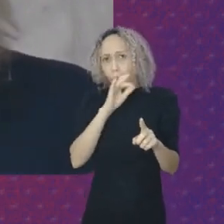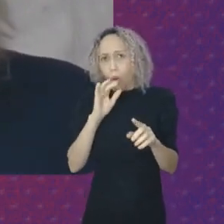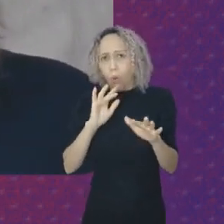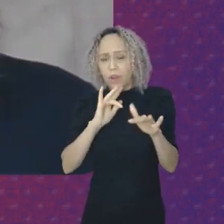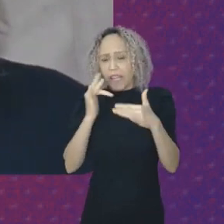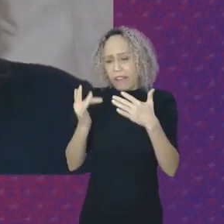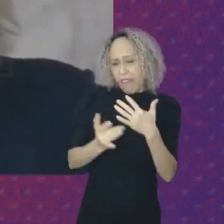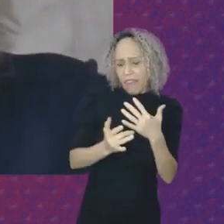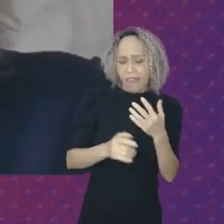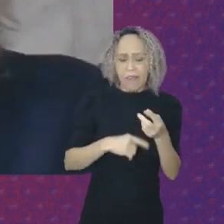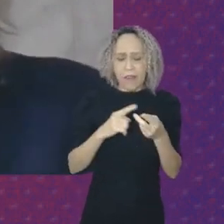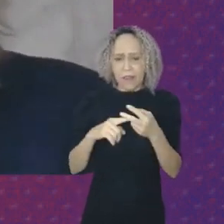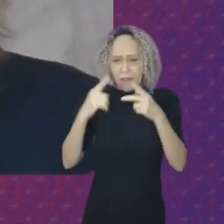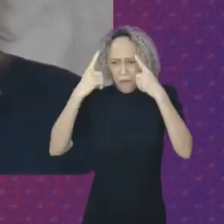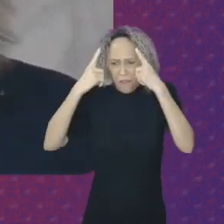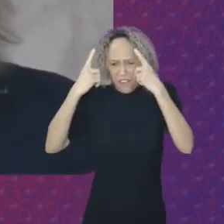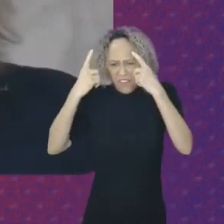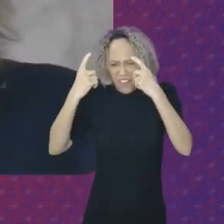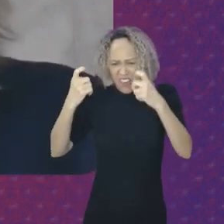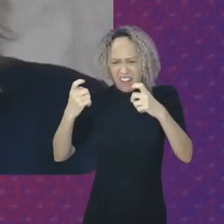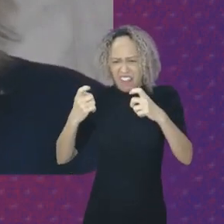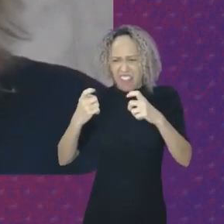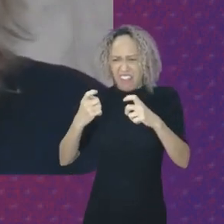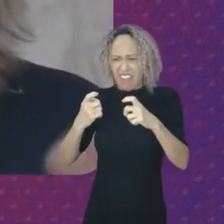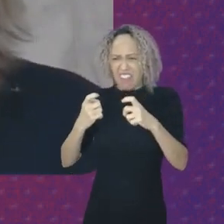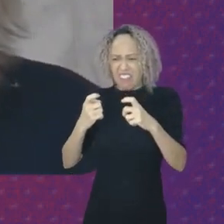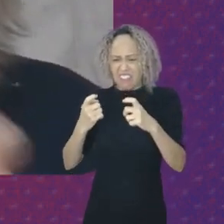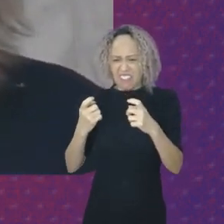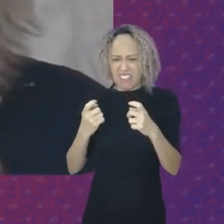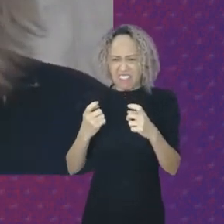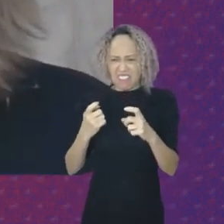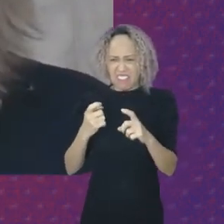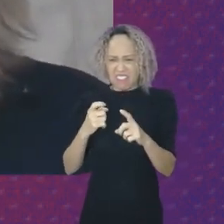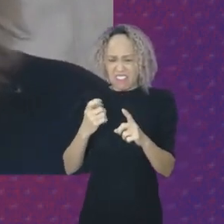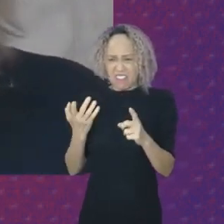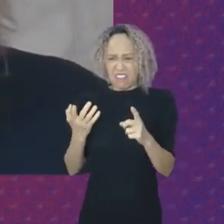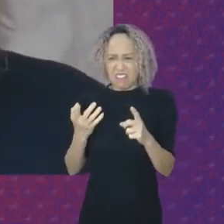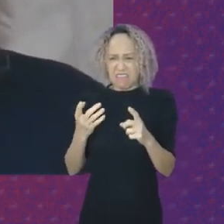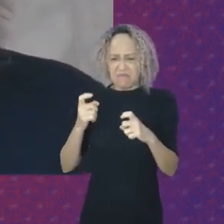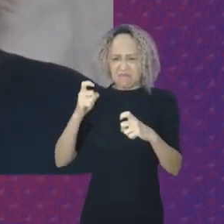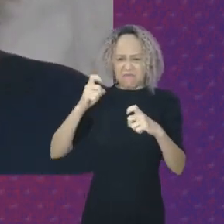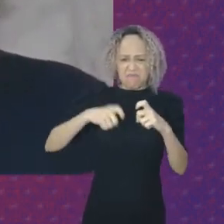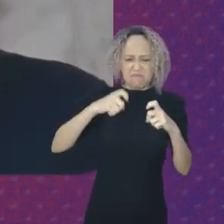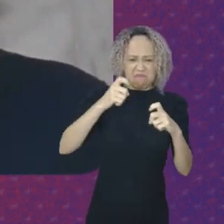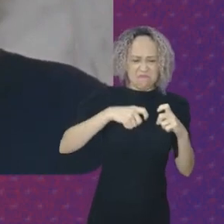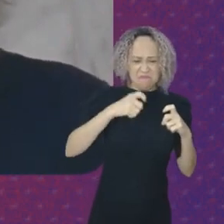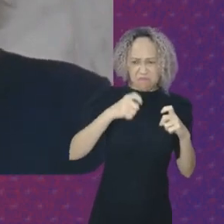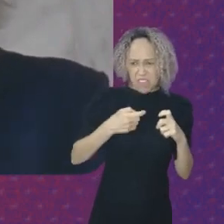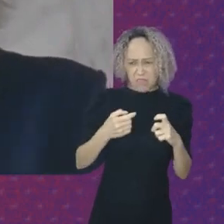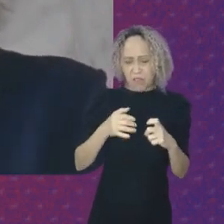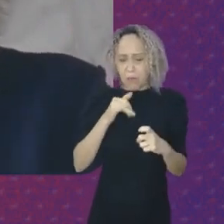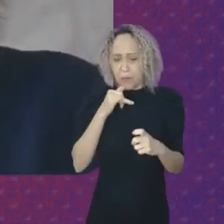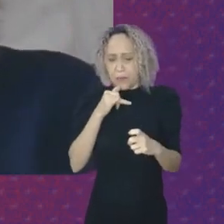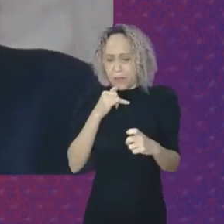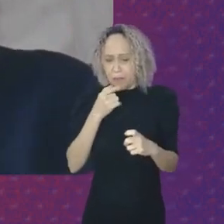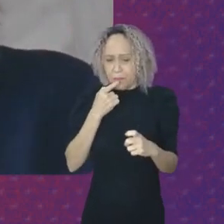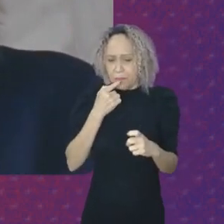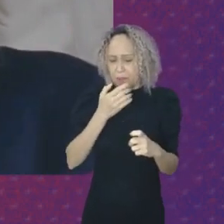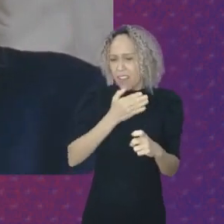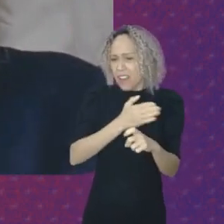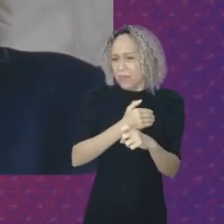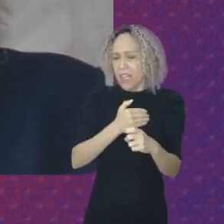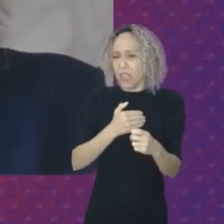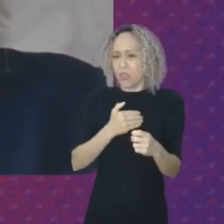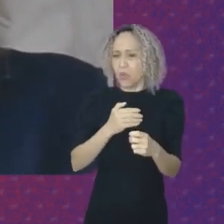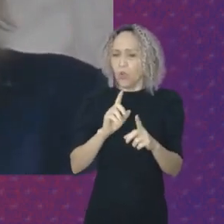violência sexual com foco no carnaval que estava chegando, onde os índices de